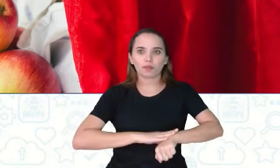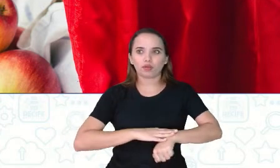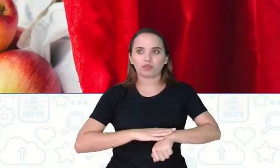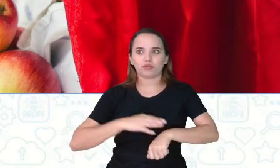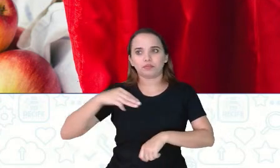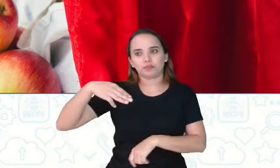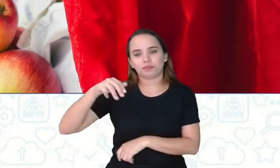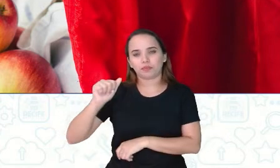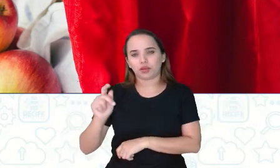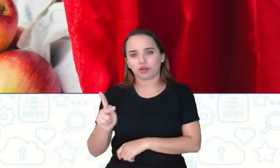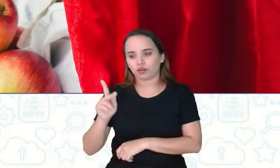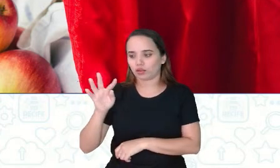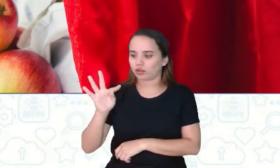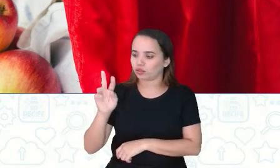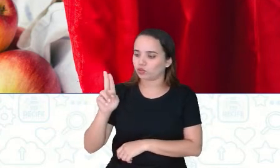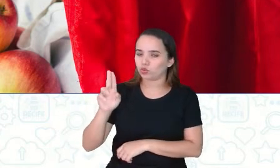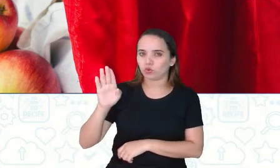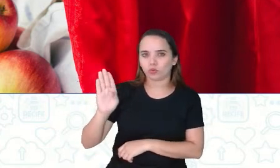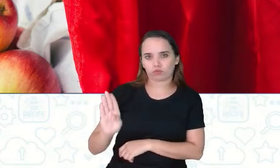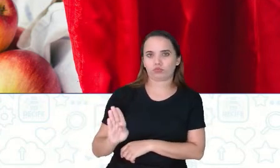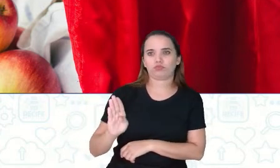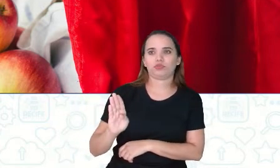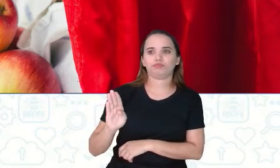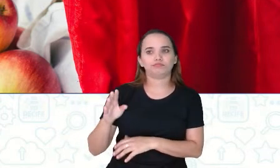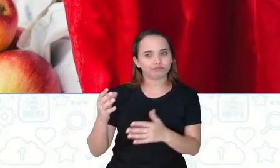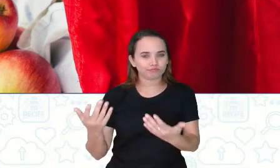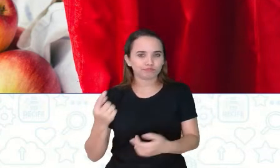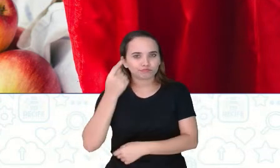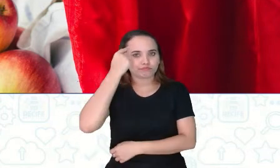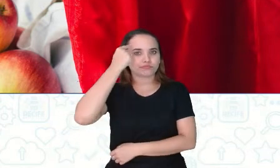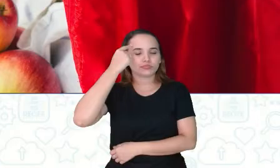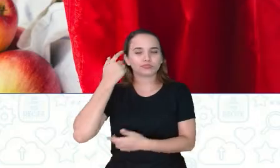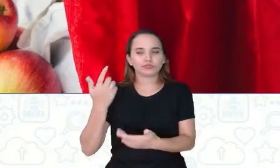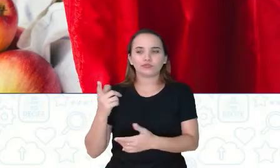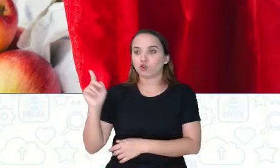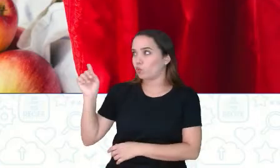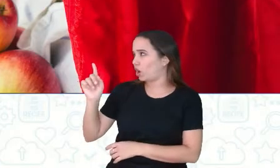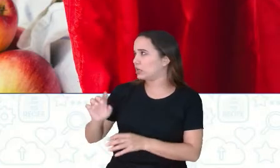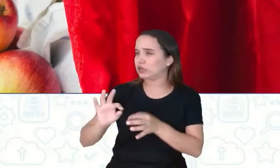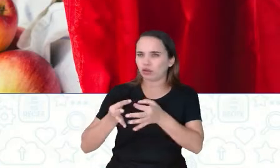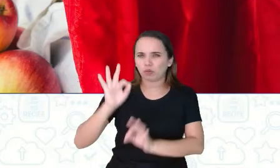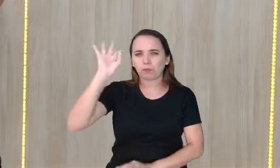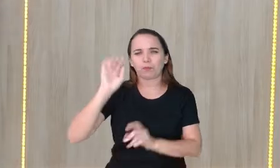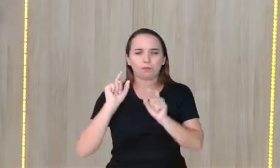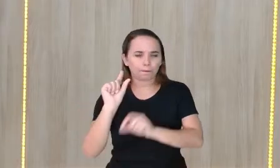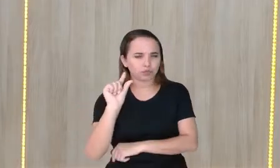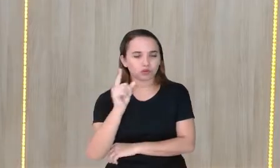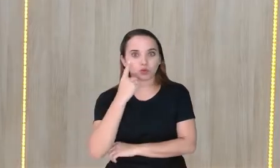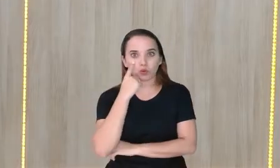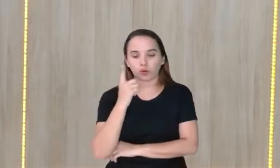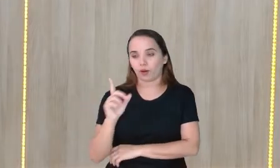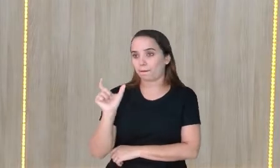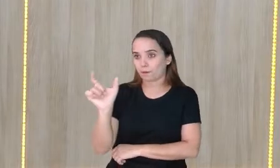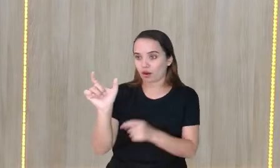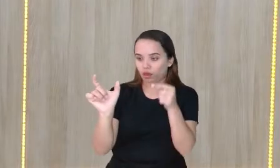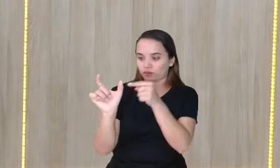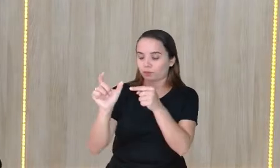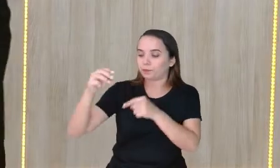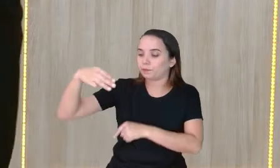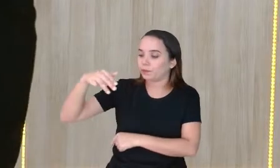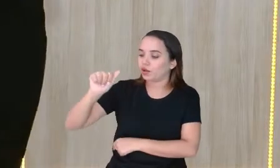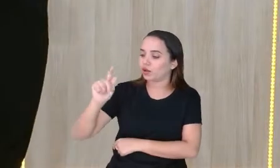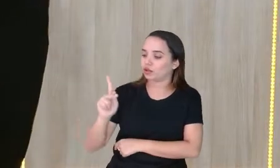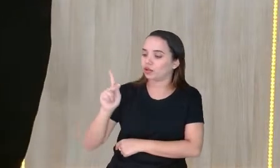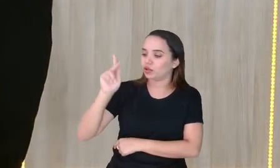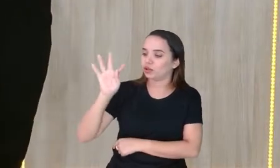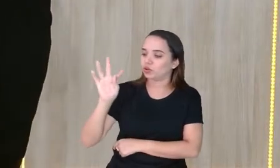Então, veja, aqui a gente tem um mini conto que é um pouco mais extenso. E aí eu vou explicar, né? Maktub é uma palavra em árabe